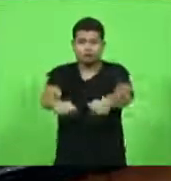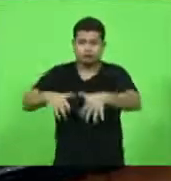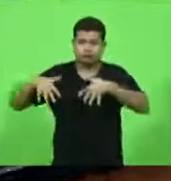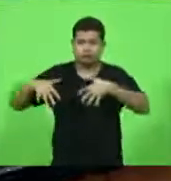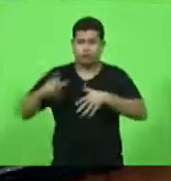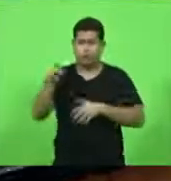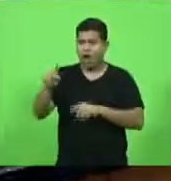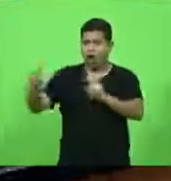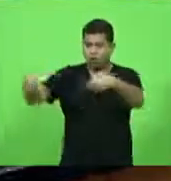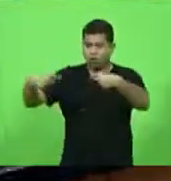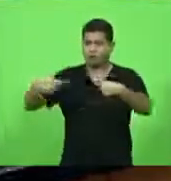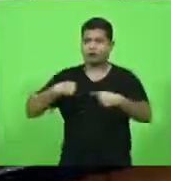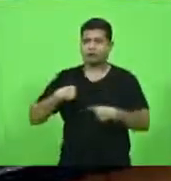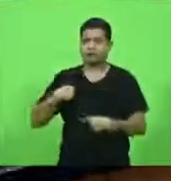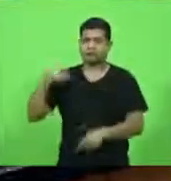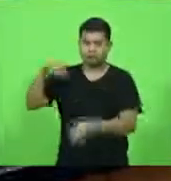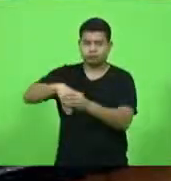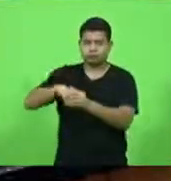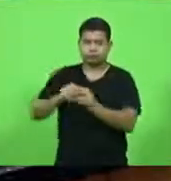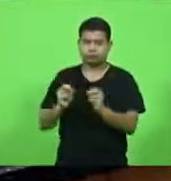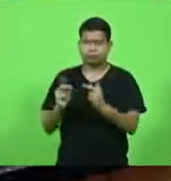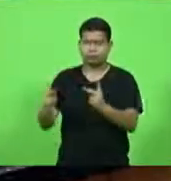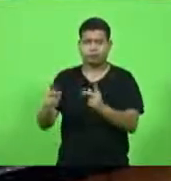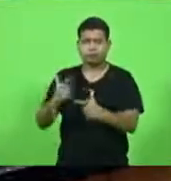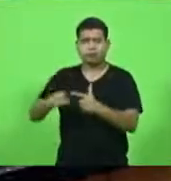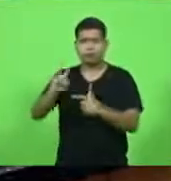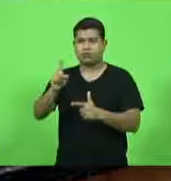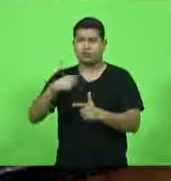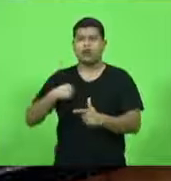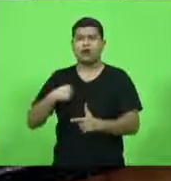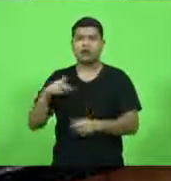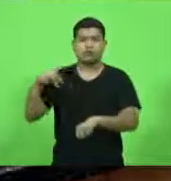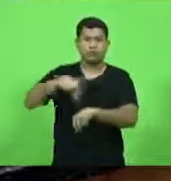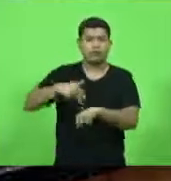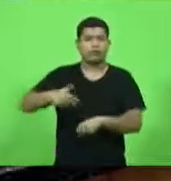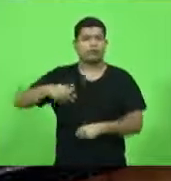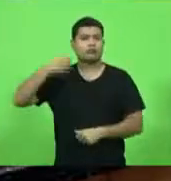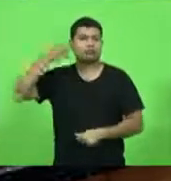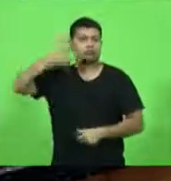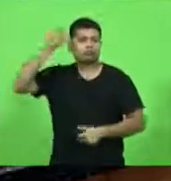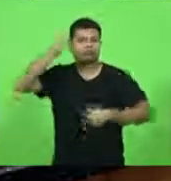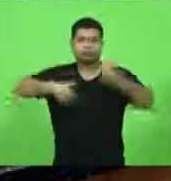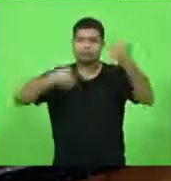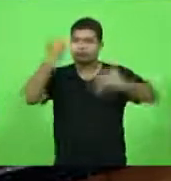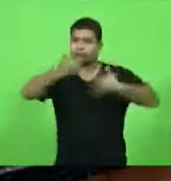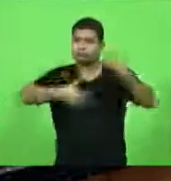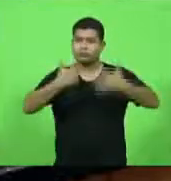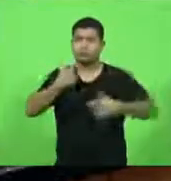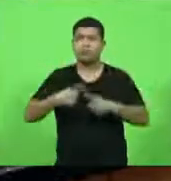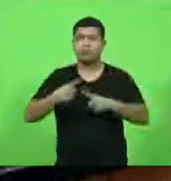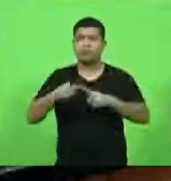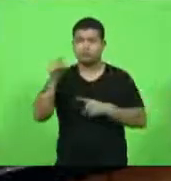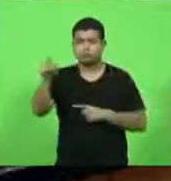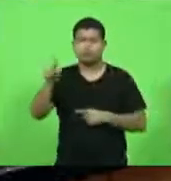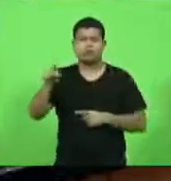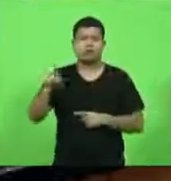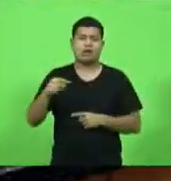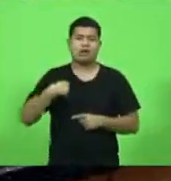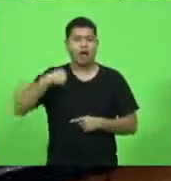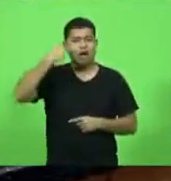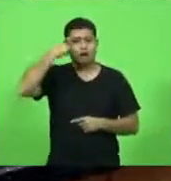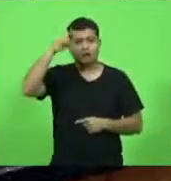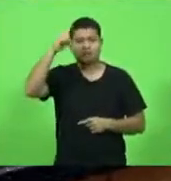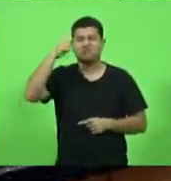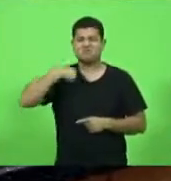meu projeto? Beleza, vem aqui e vota contra aqui. E explica para quem assiste a gente em casa por que que tu é contra. Da onde que tu tirou essa